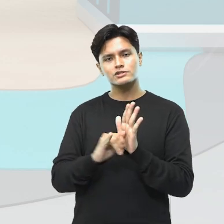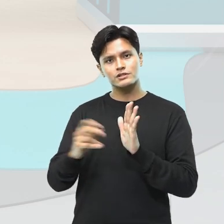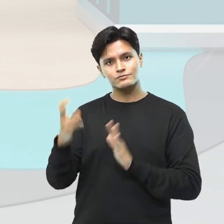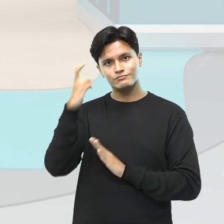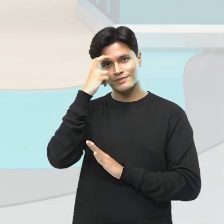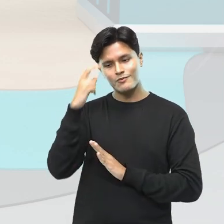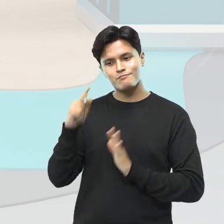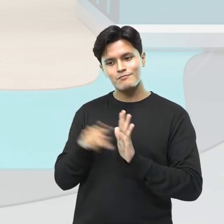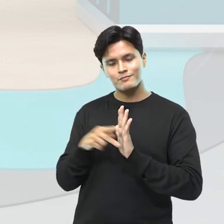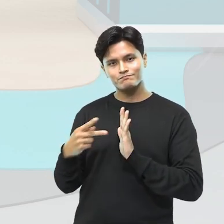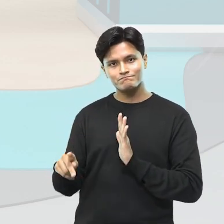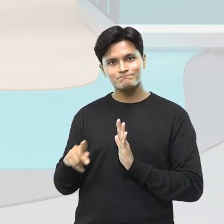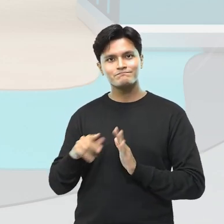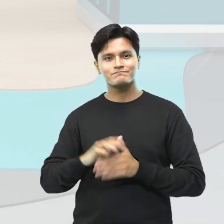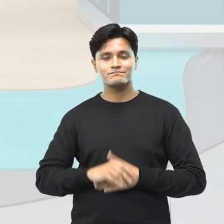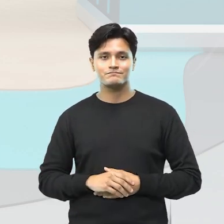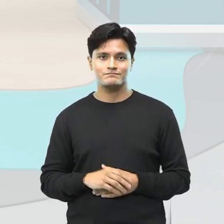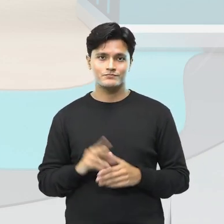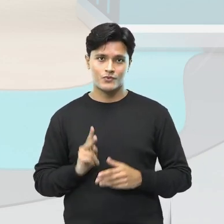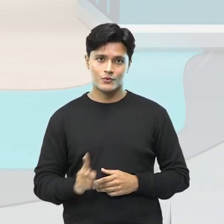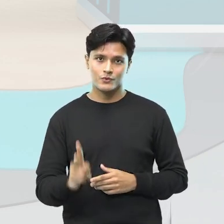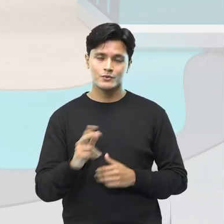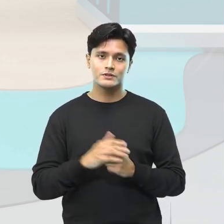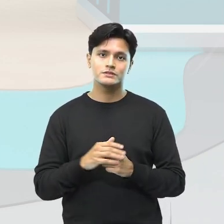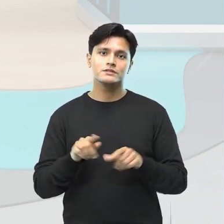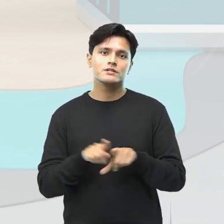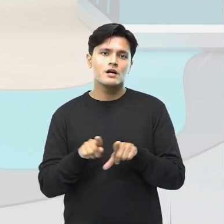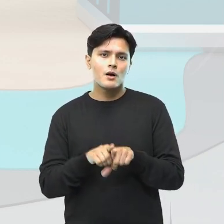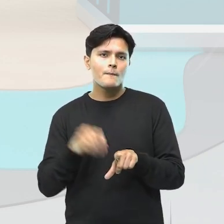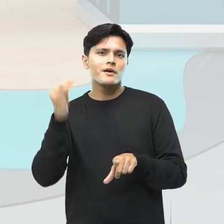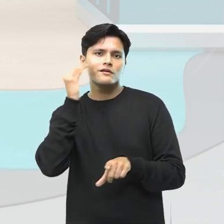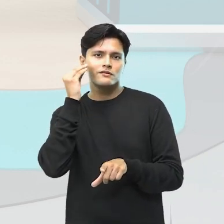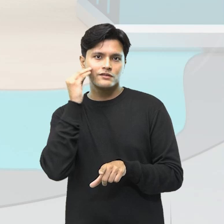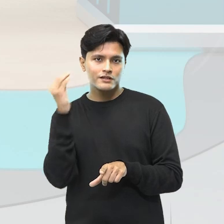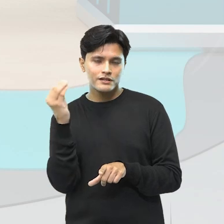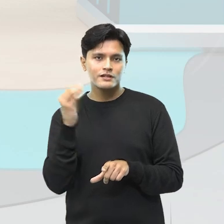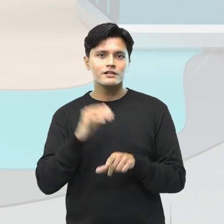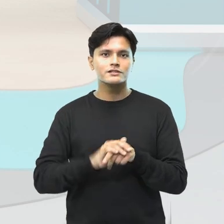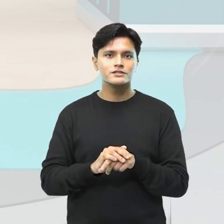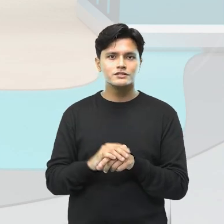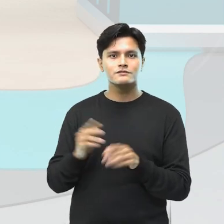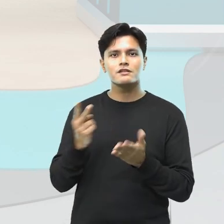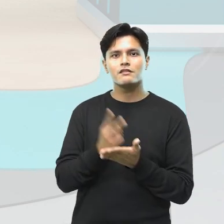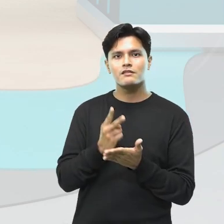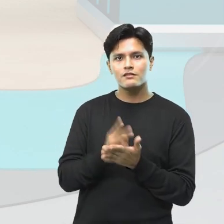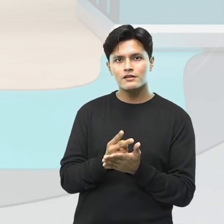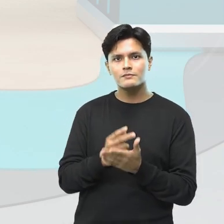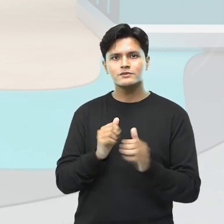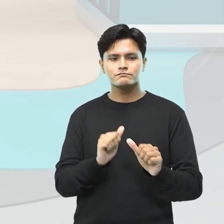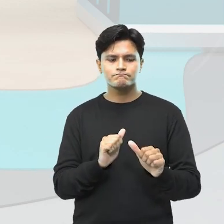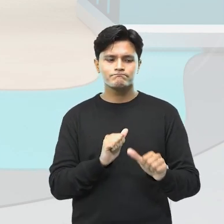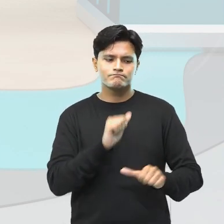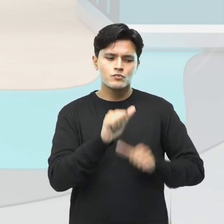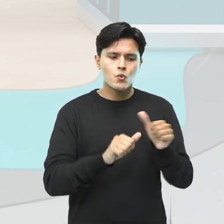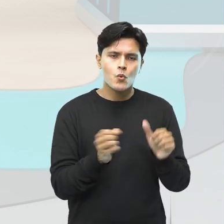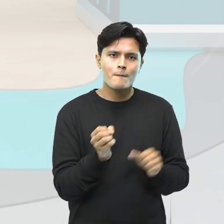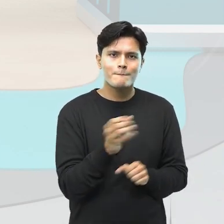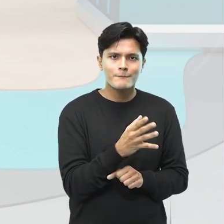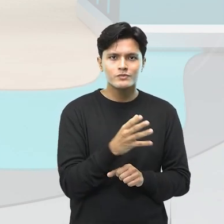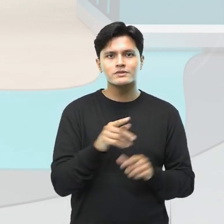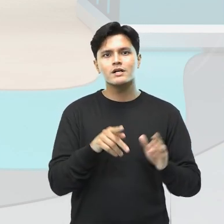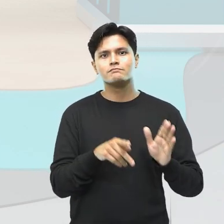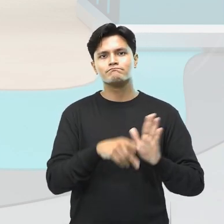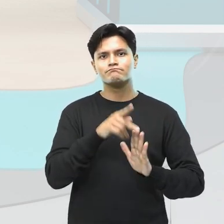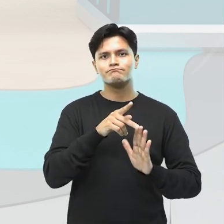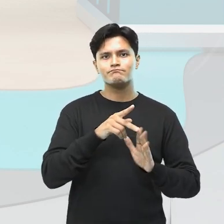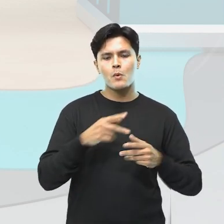cultural. Por fim, com tentativas esporádicas de modernização e algumas políticas públicas, muitas